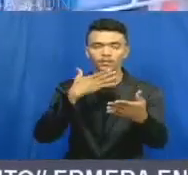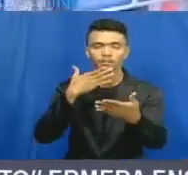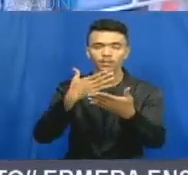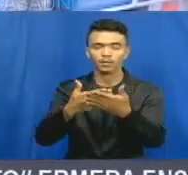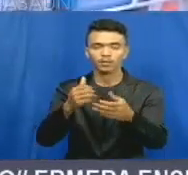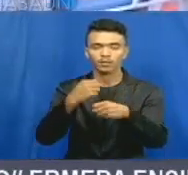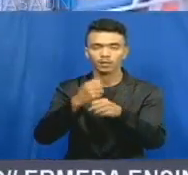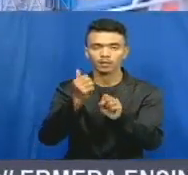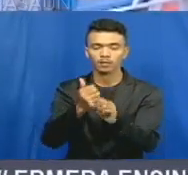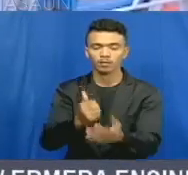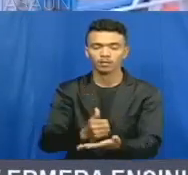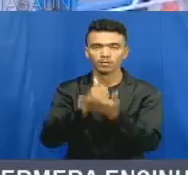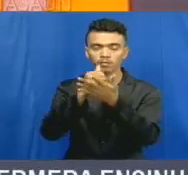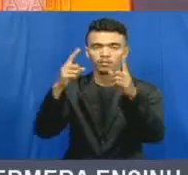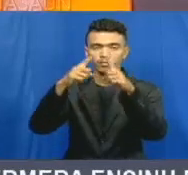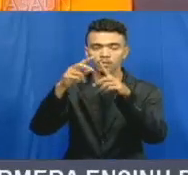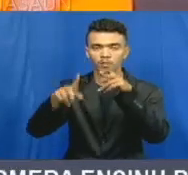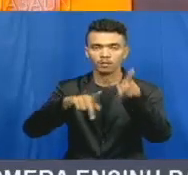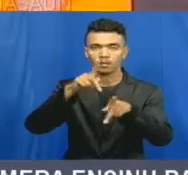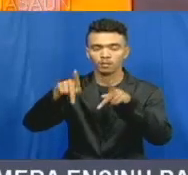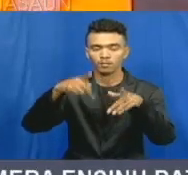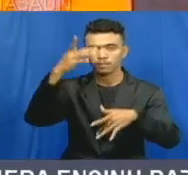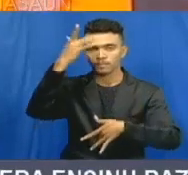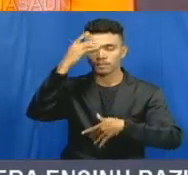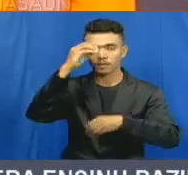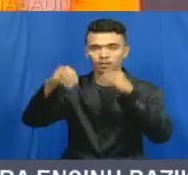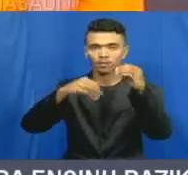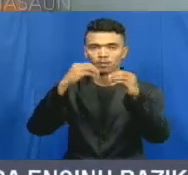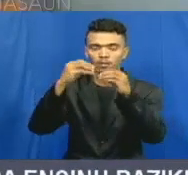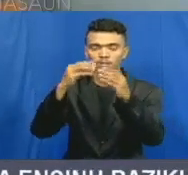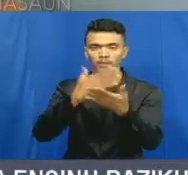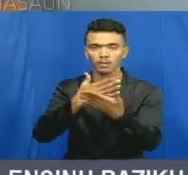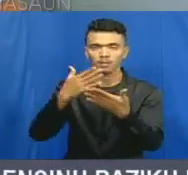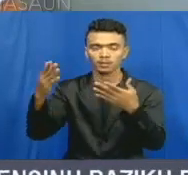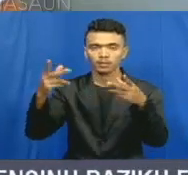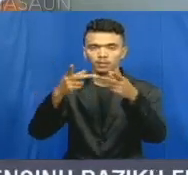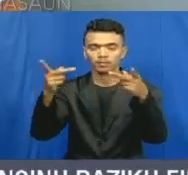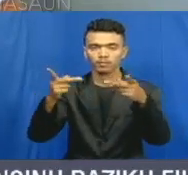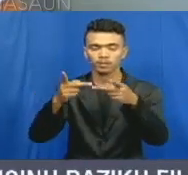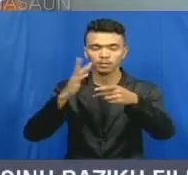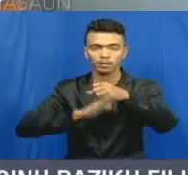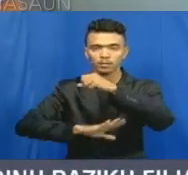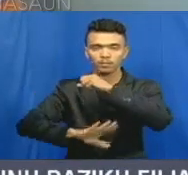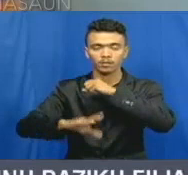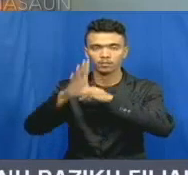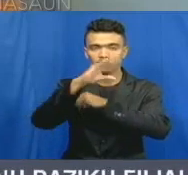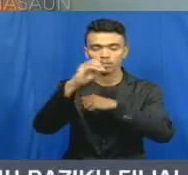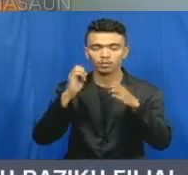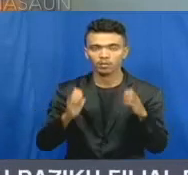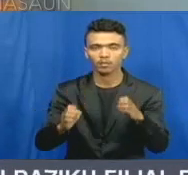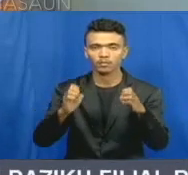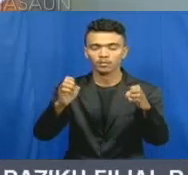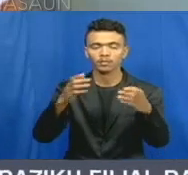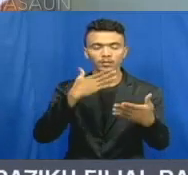ho di halo atendimento ba paciente sira. Icona ba equipamentos e a maternidade, nomos e a emergência, a mim